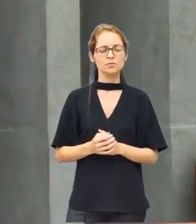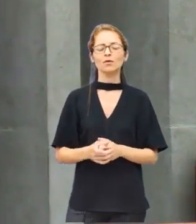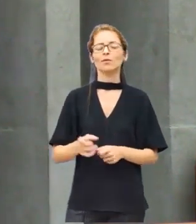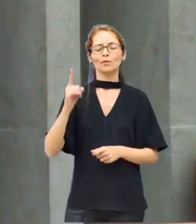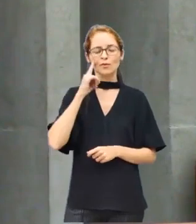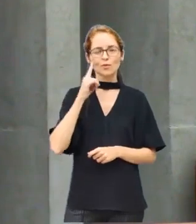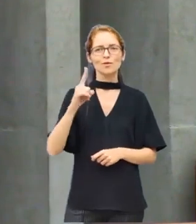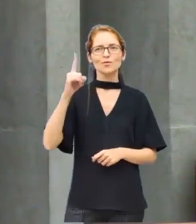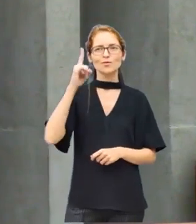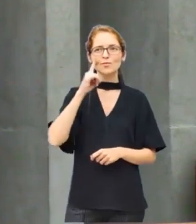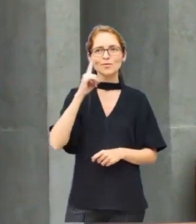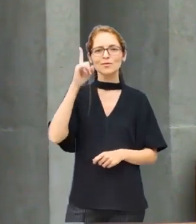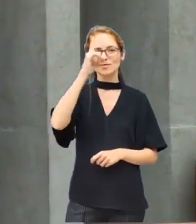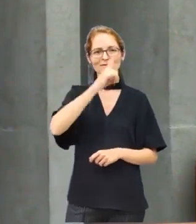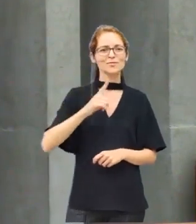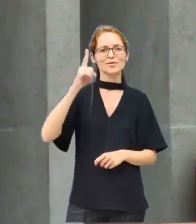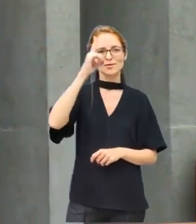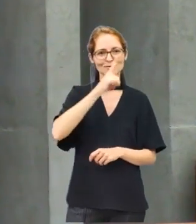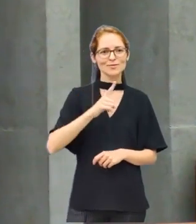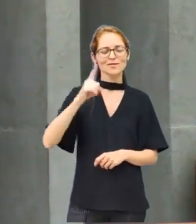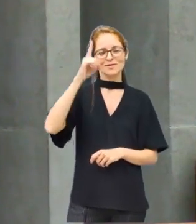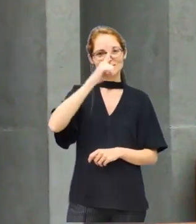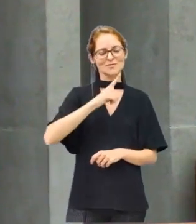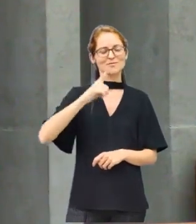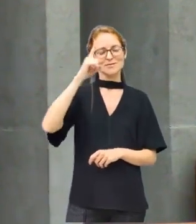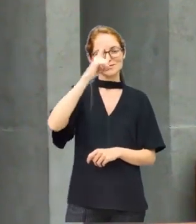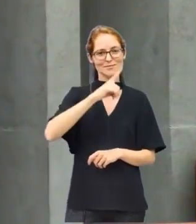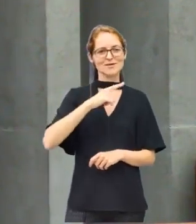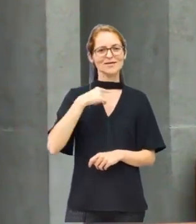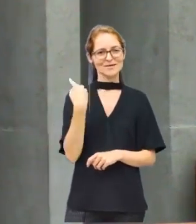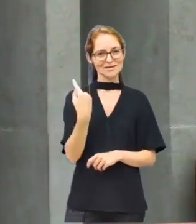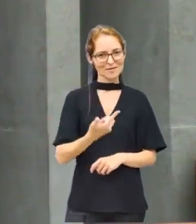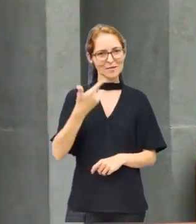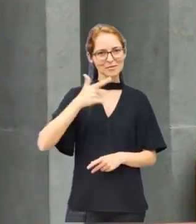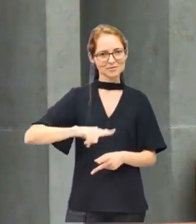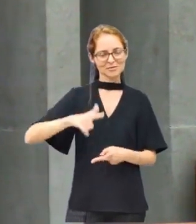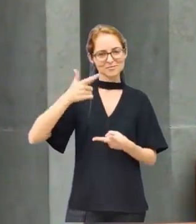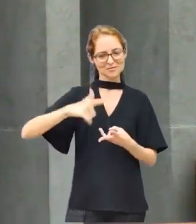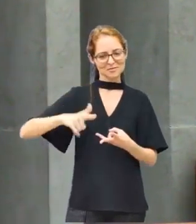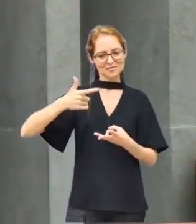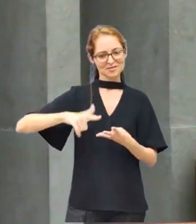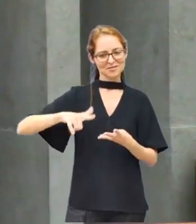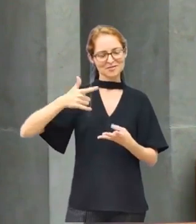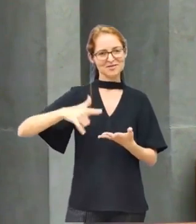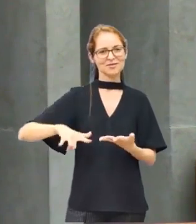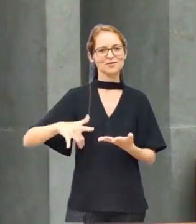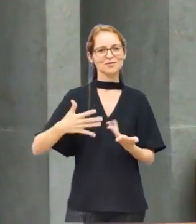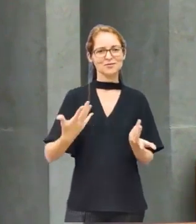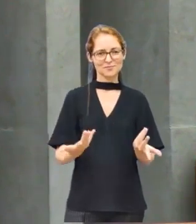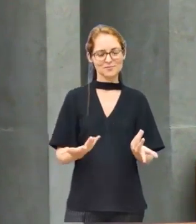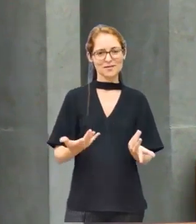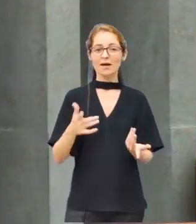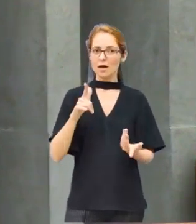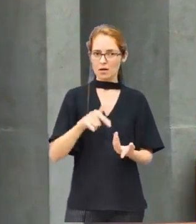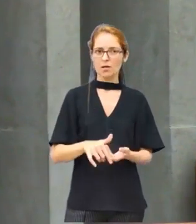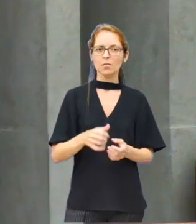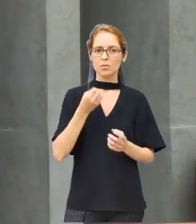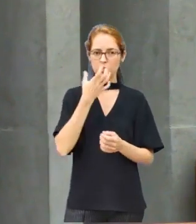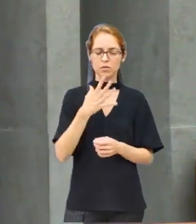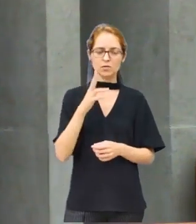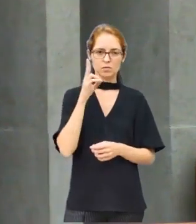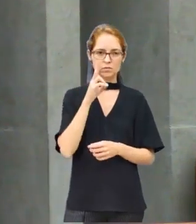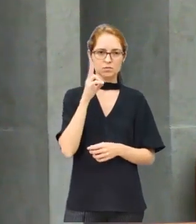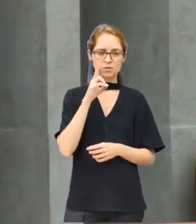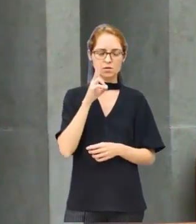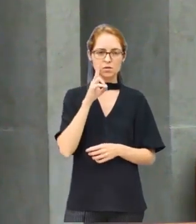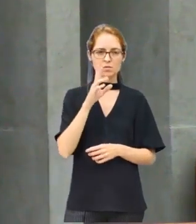domingo. Eu repito aqui que isso aqui eu creio que não é novidade, talvez para nenhum de vocês. Mas é sempre bom nós sermos relembrados